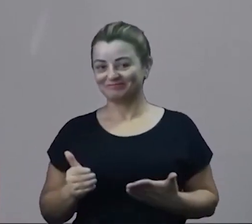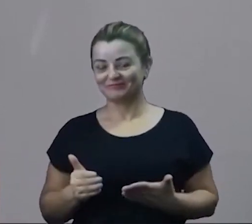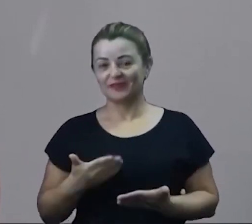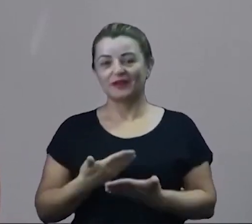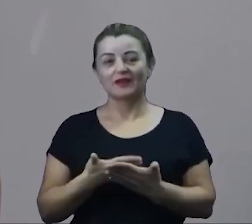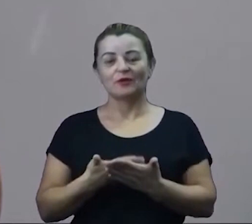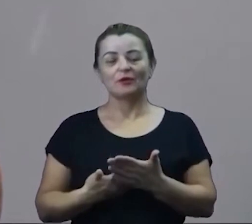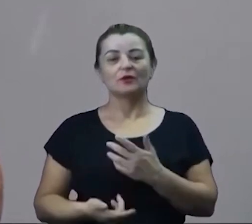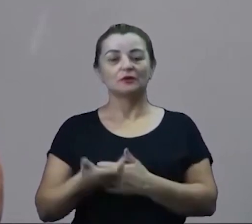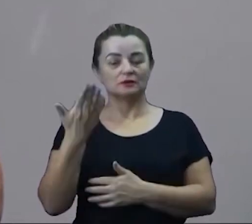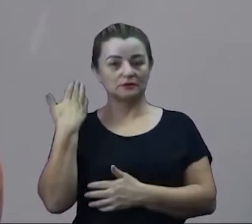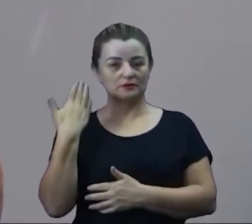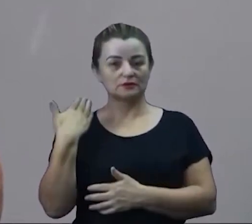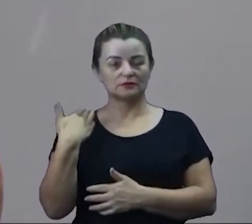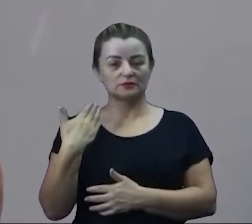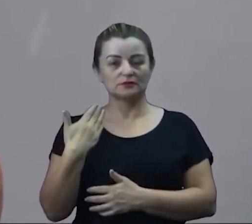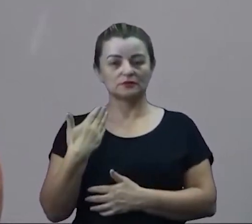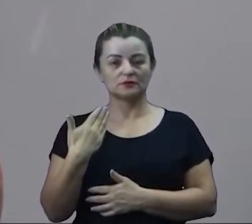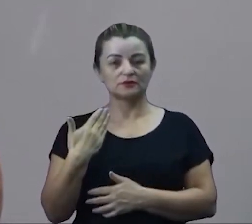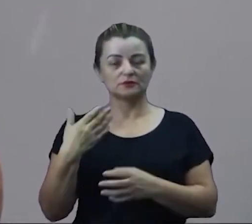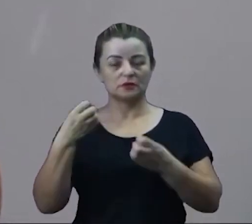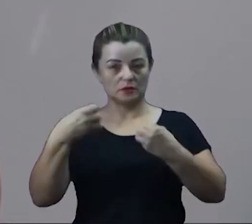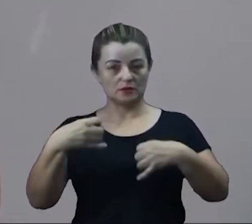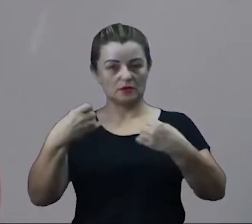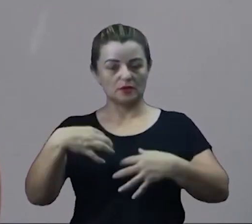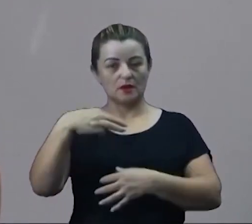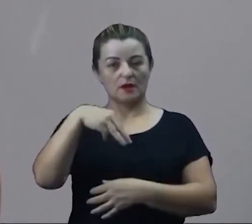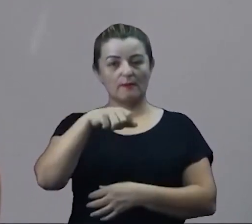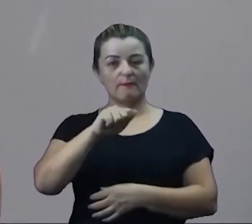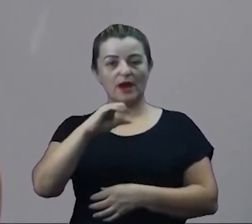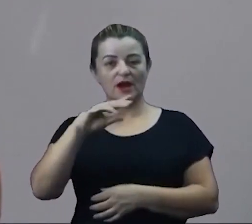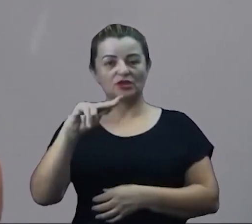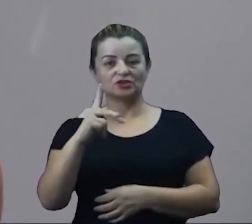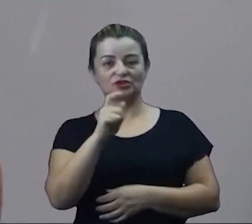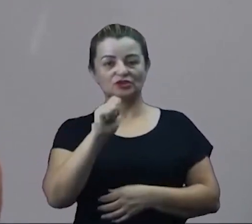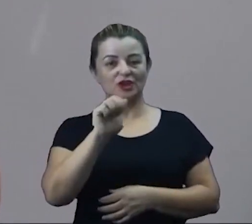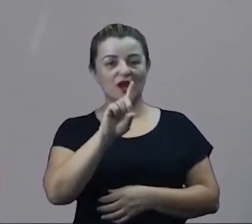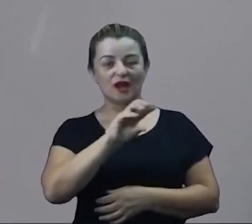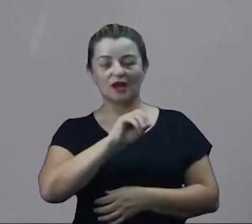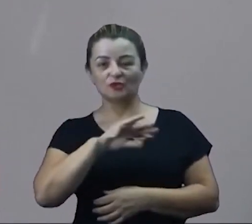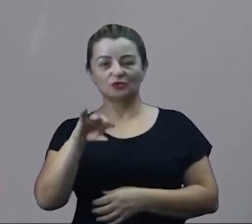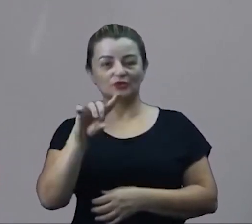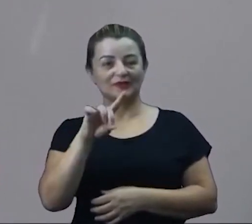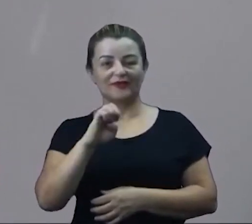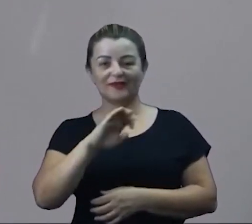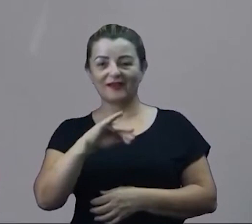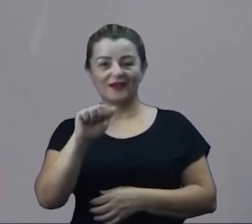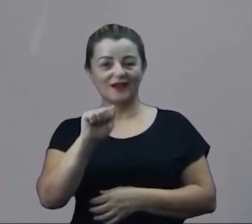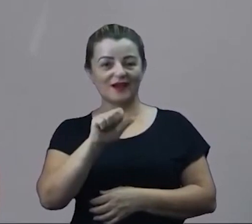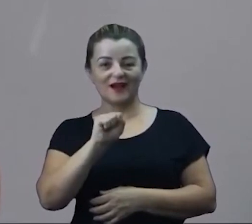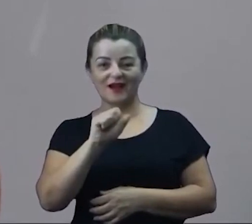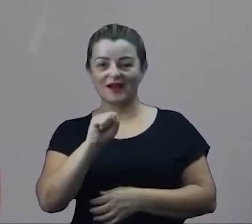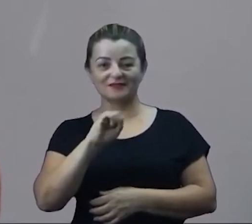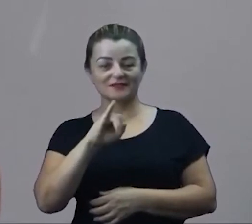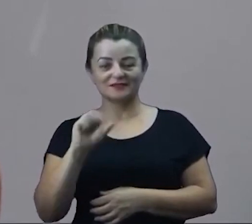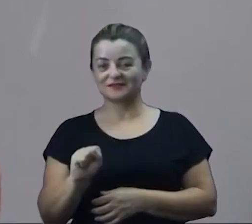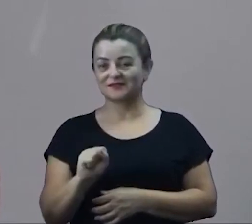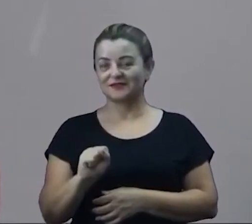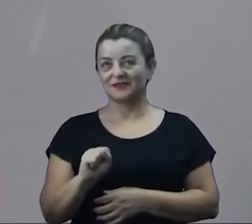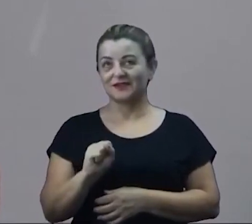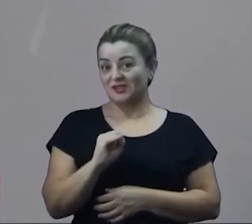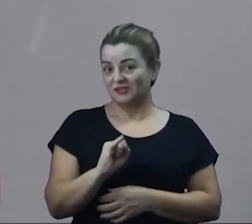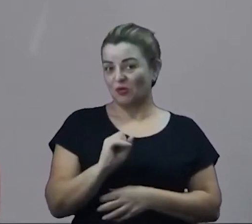aula anterior, nós falamos sobre Machado de Assis. Ai, gente, se eu pudesse, eu ficava tipo umas 4, 8, 2